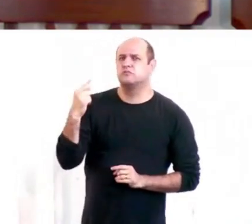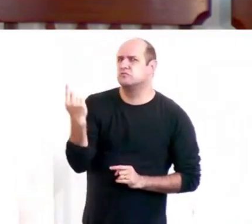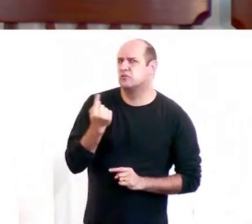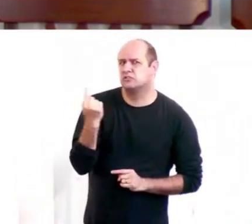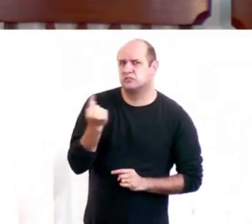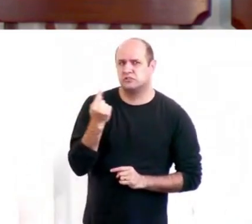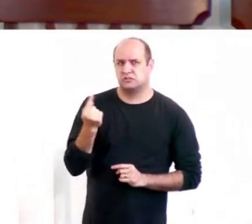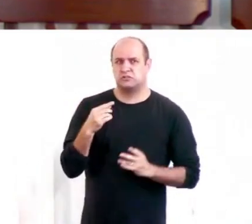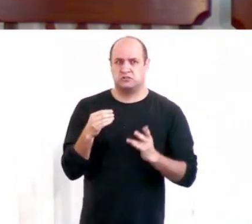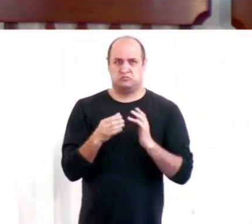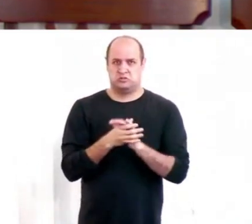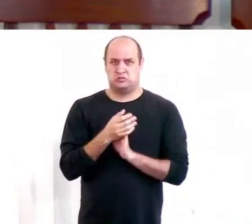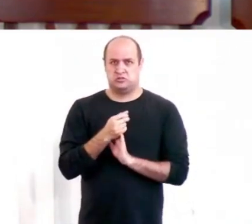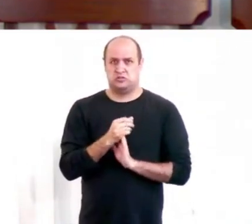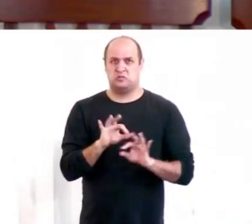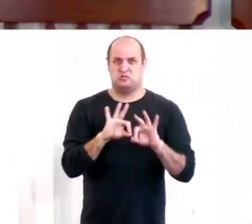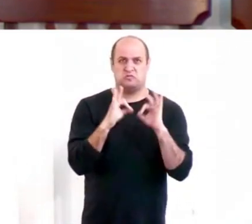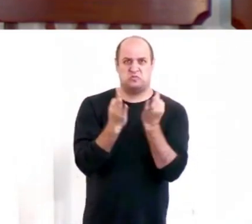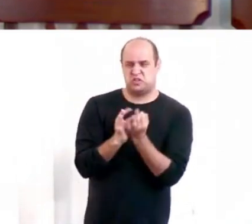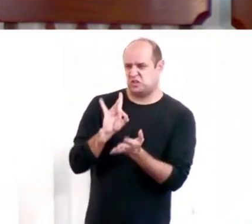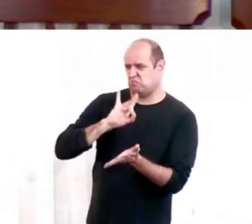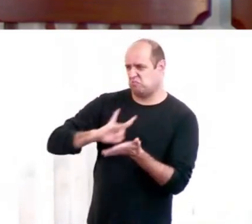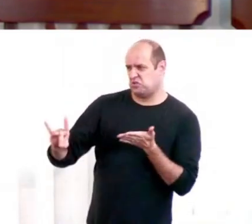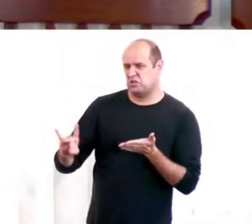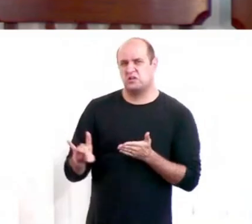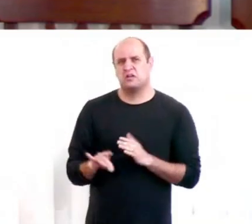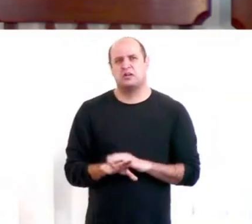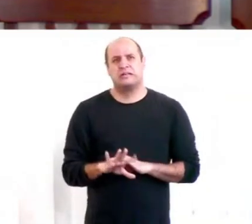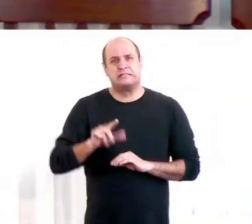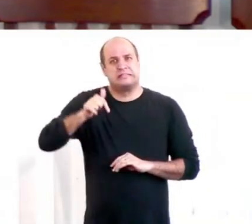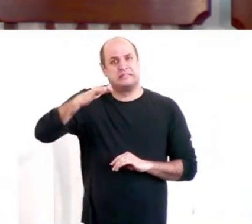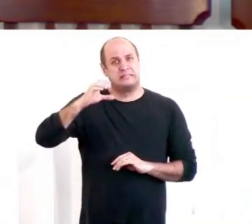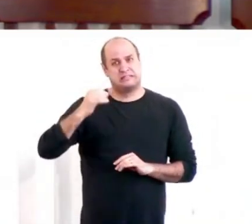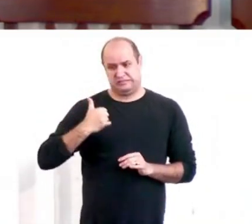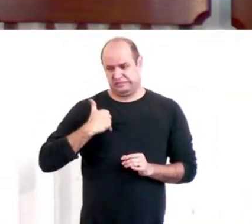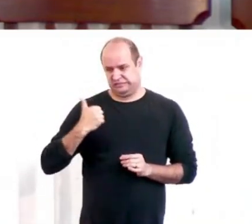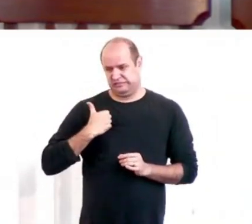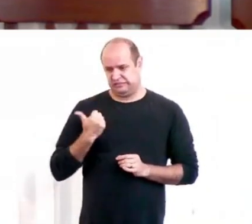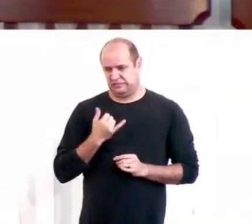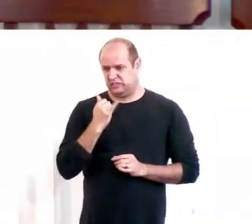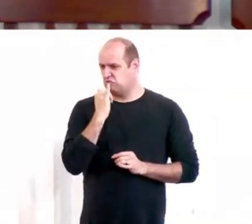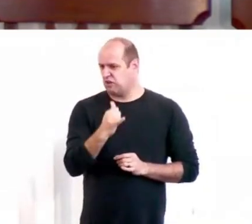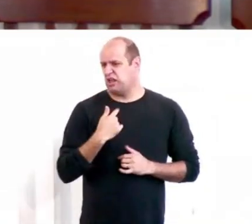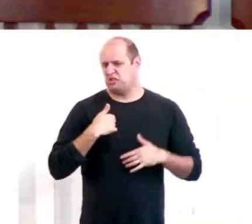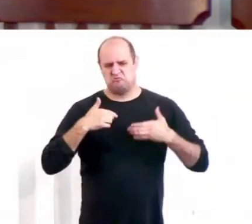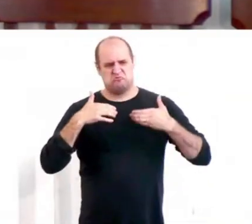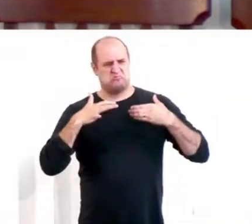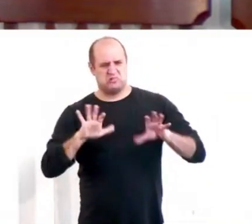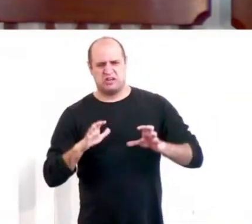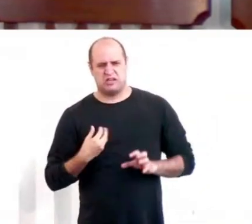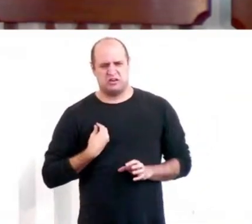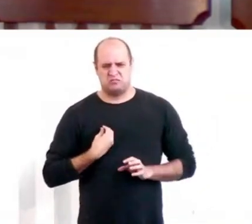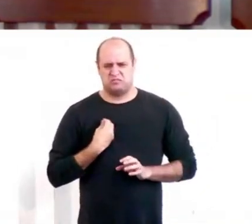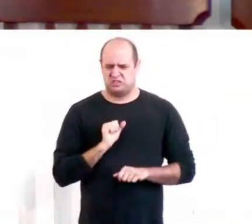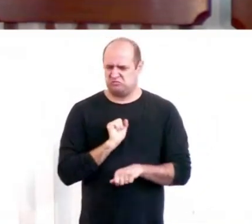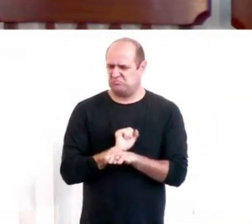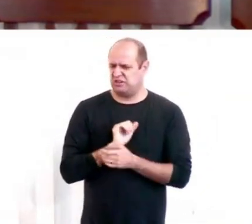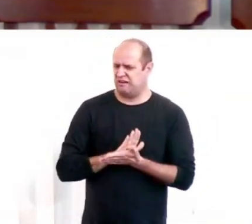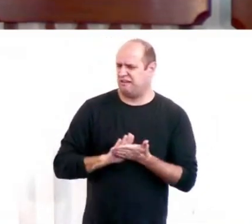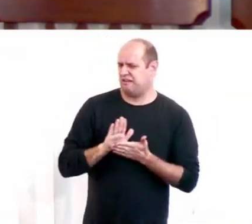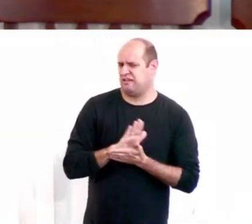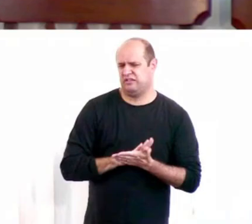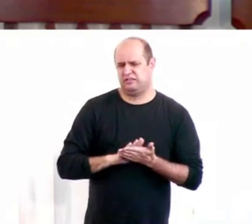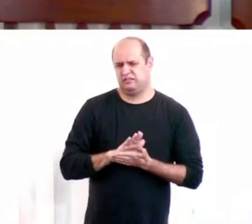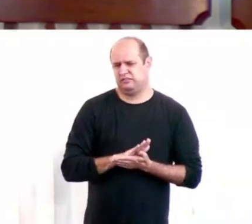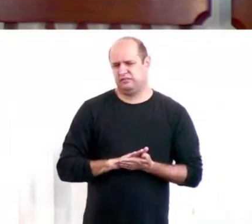marido, abandonada pelas filhas, com 70 anos, dizendo: eu não quero mais viver, não tenho mais esperança. E